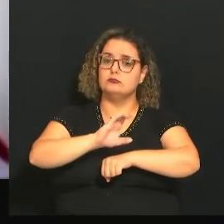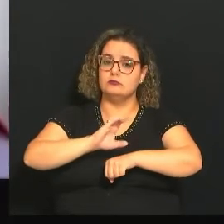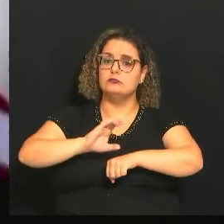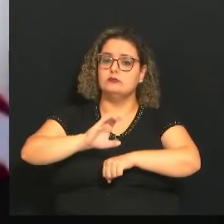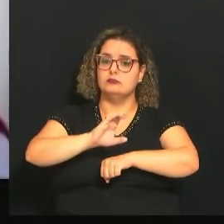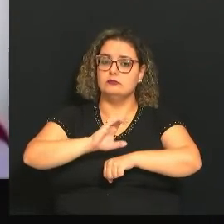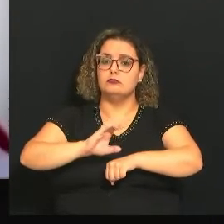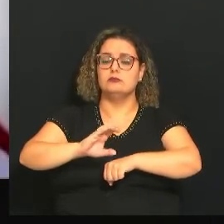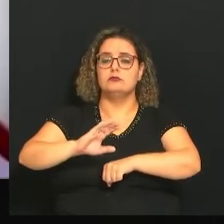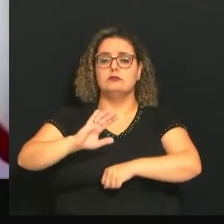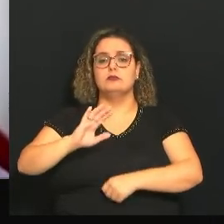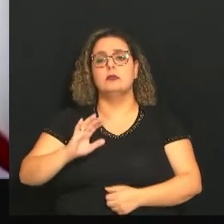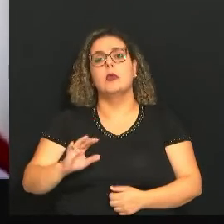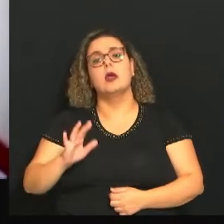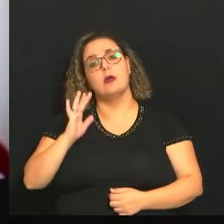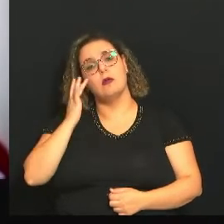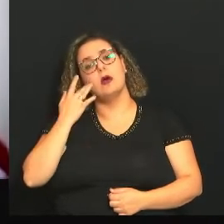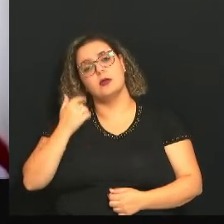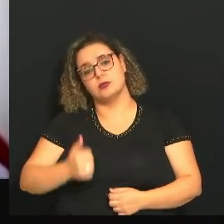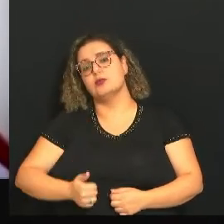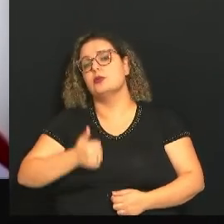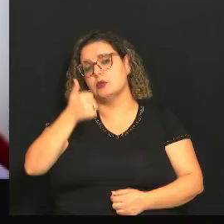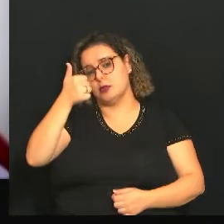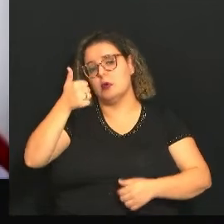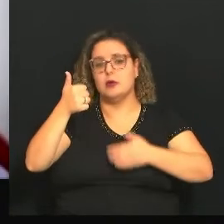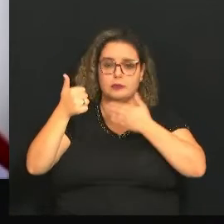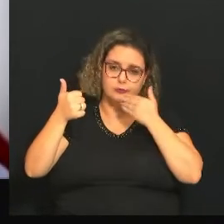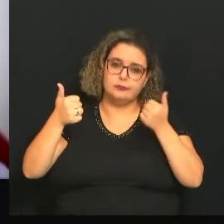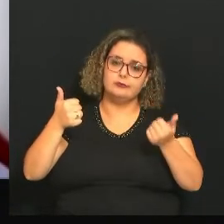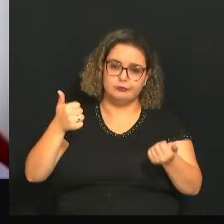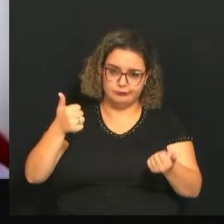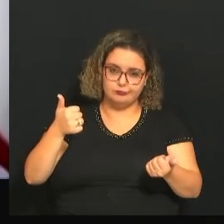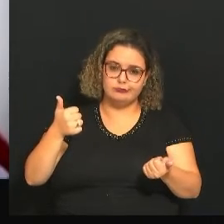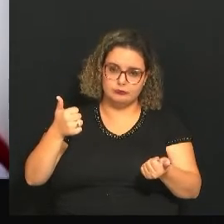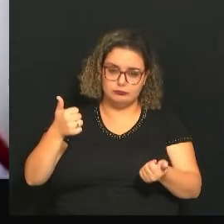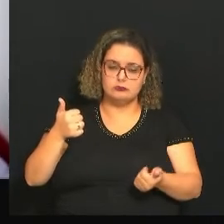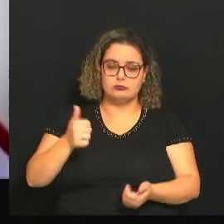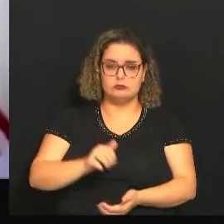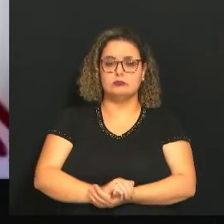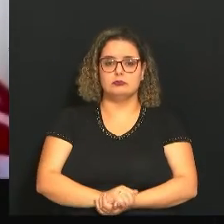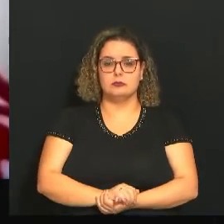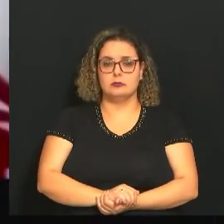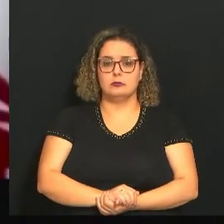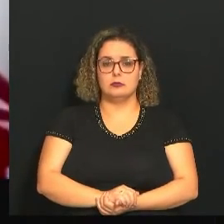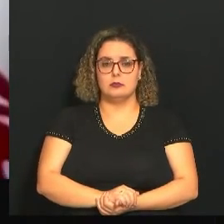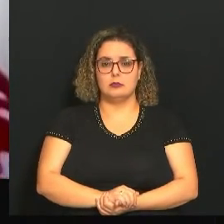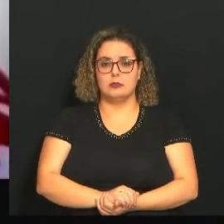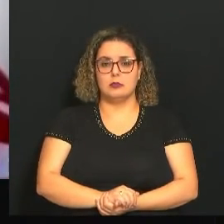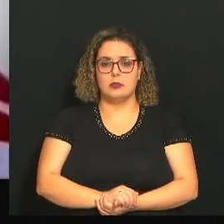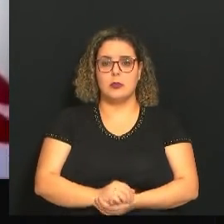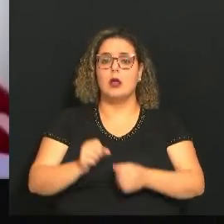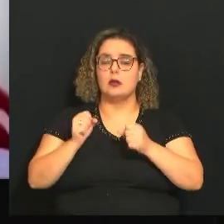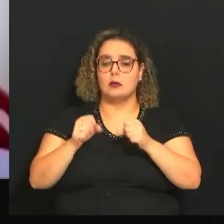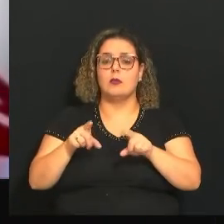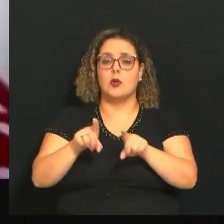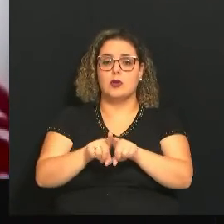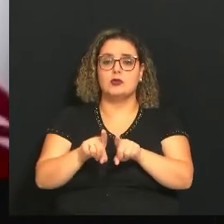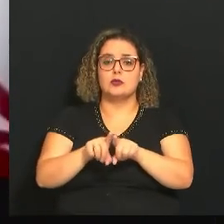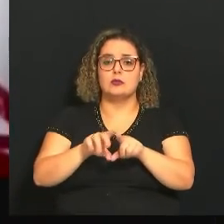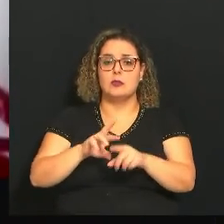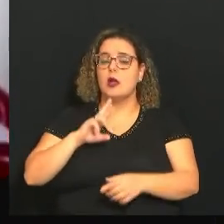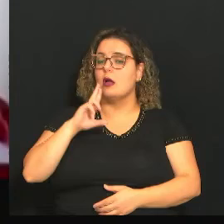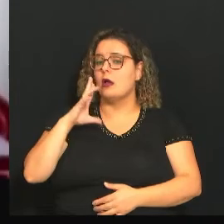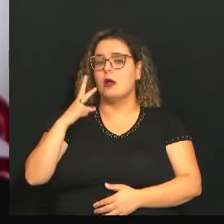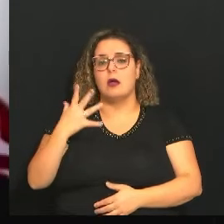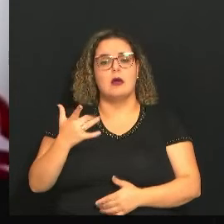a chance de dar certo é muito maior, né? E é isso. E com isso ele pode também resolver o